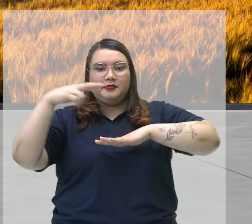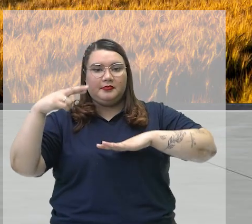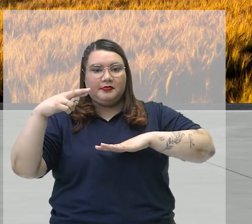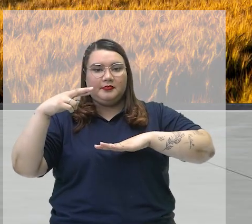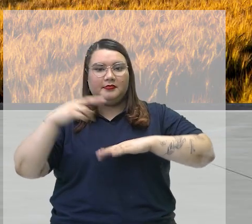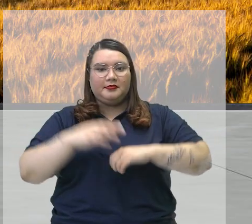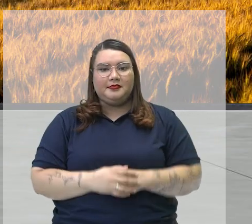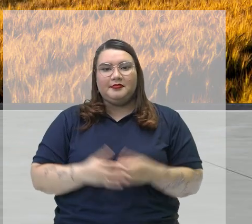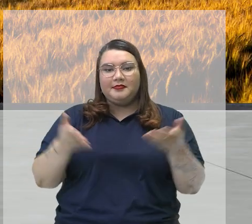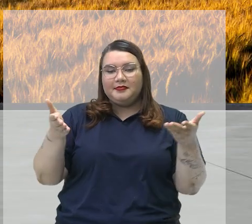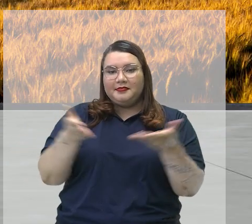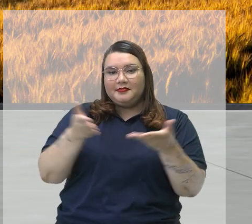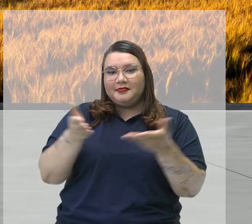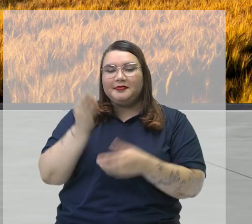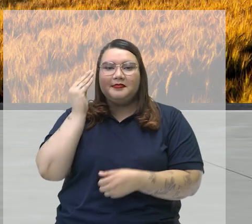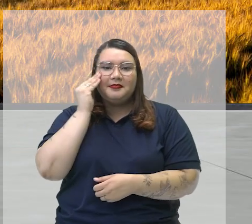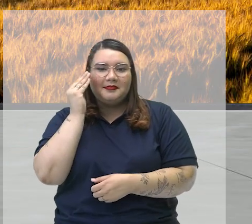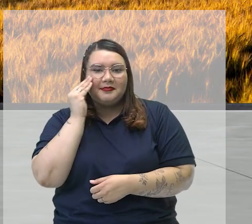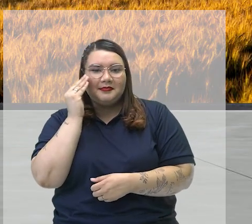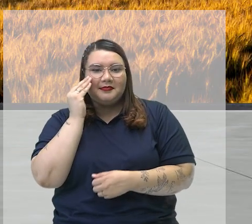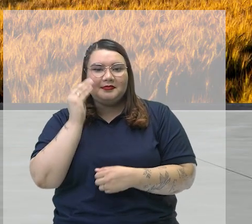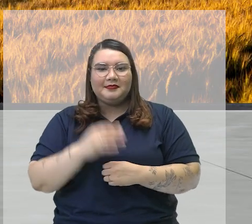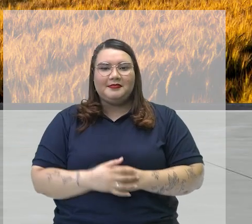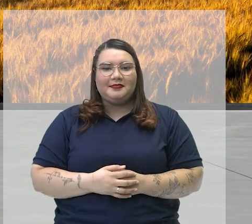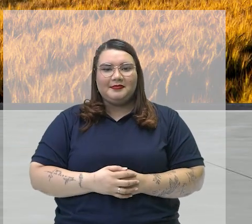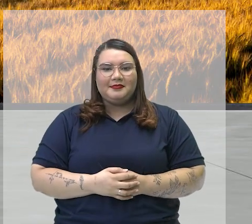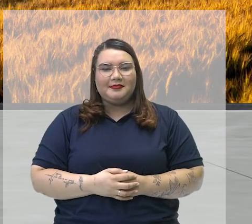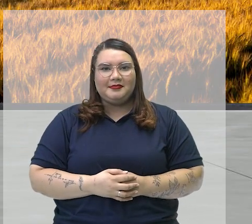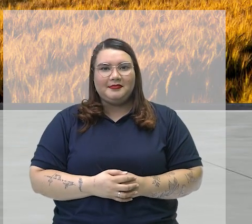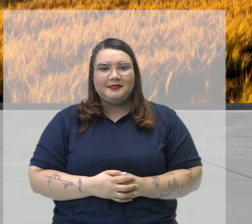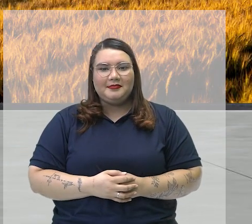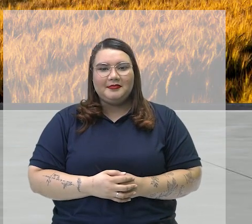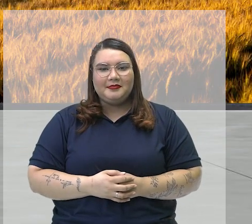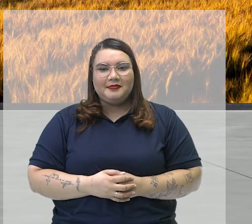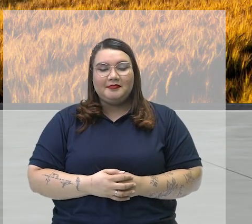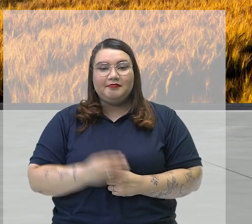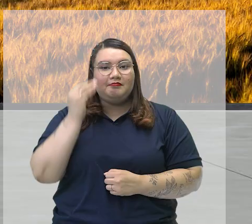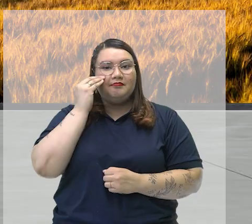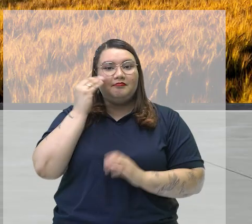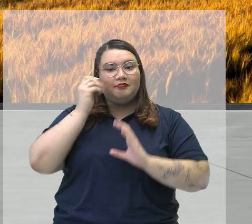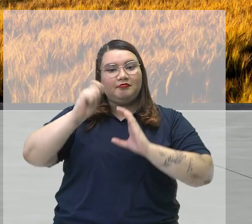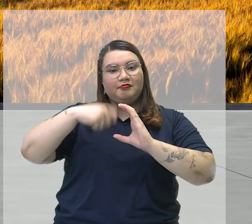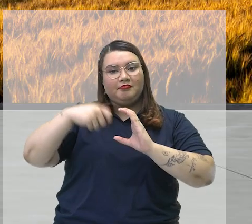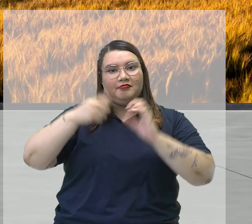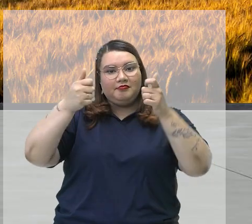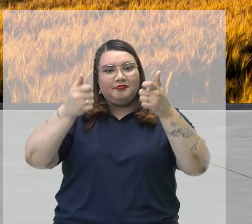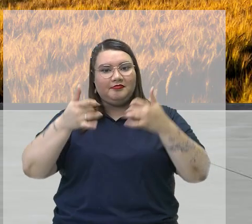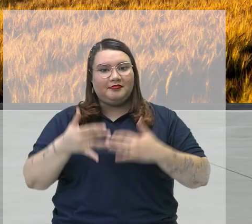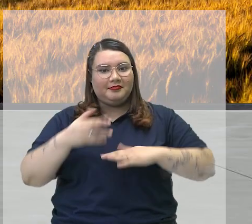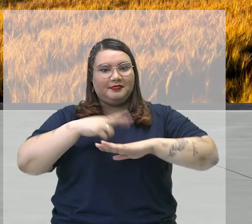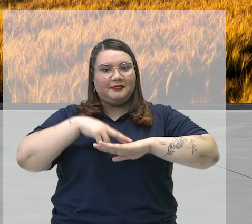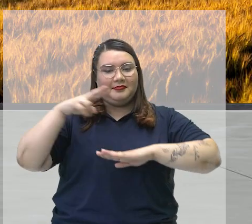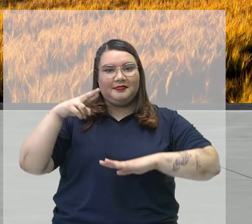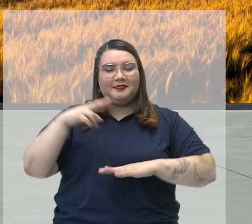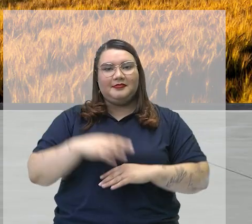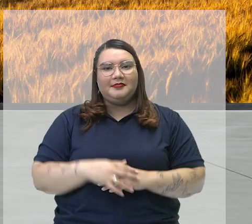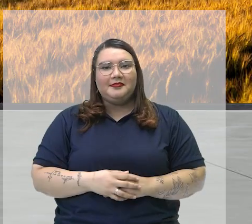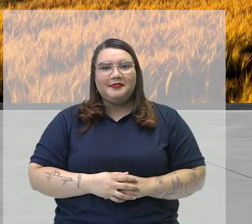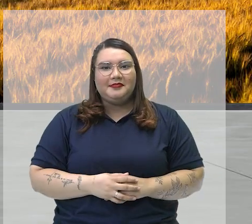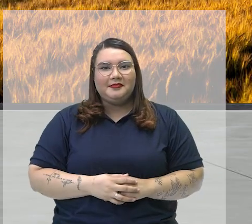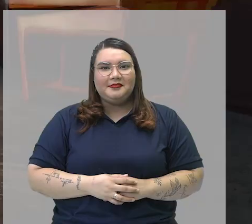radiação. Vamos juntos conferir? Vamos lá assistir o vídeo que envolve aí a radiação. Vamos